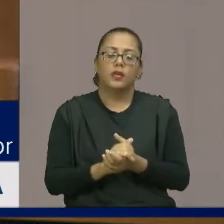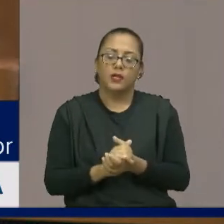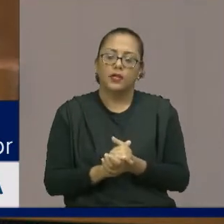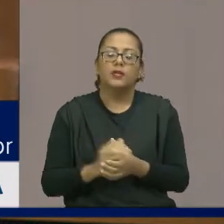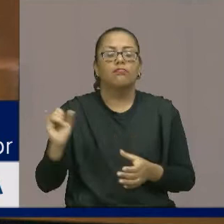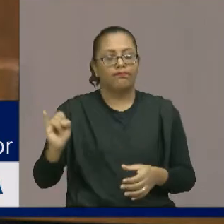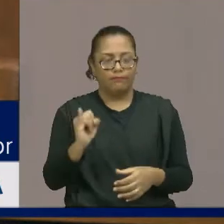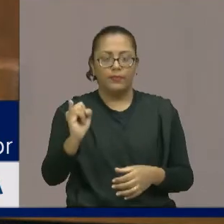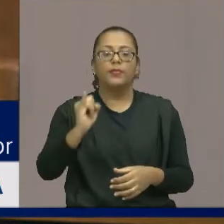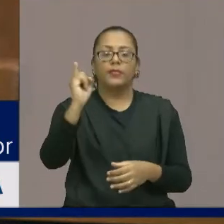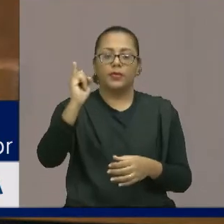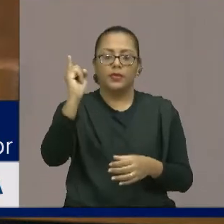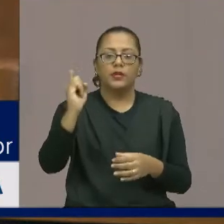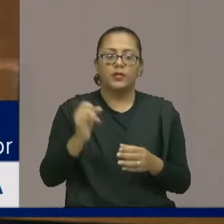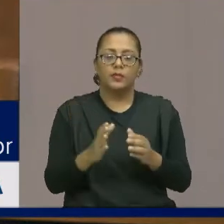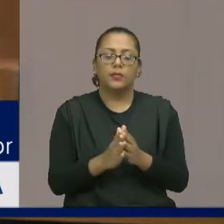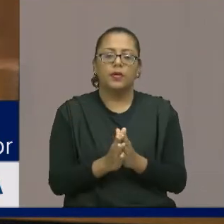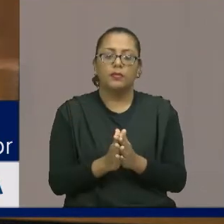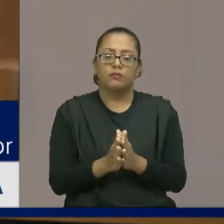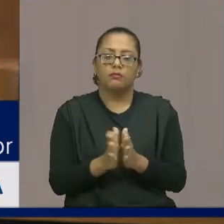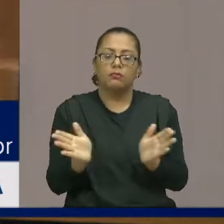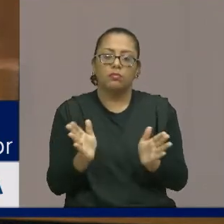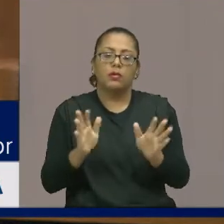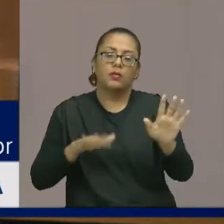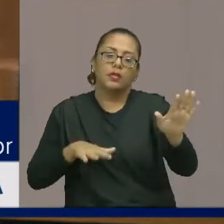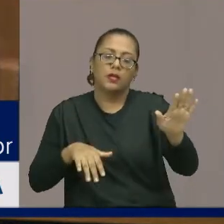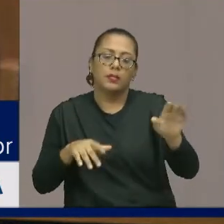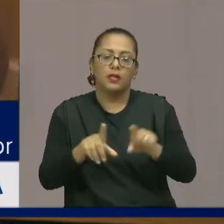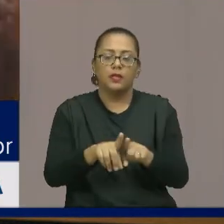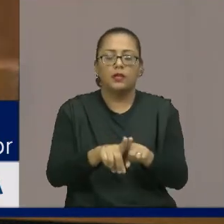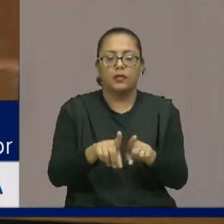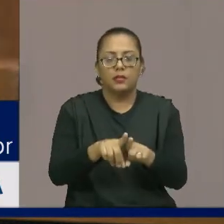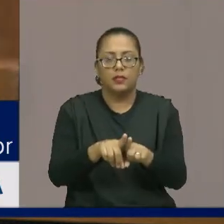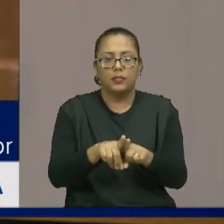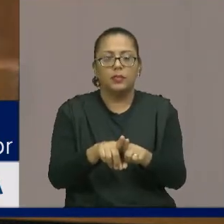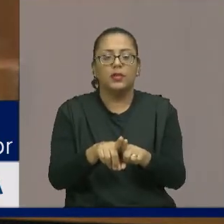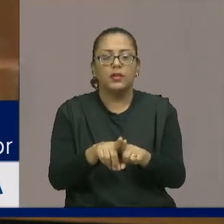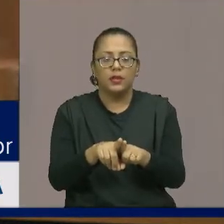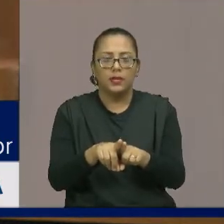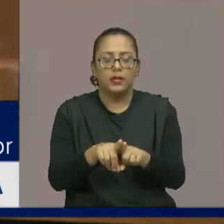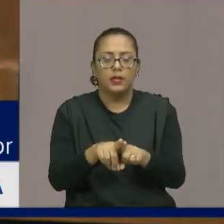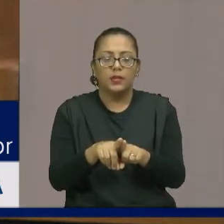executa, como está aí a conclusão da Arena Municipal de Esportes, que está todo vapor.